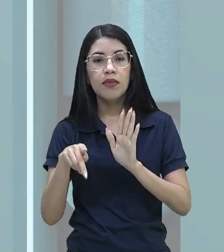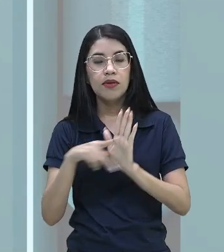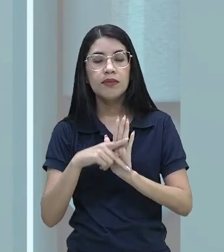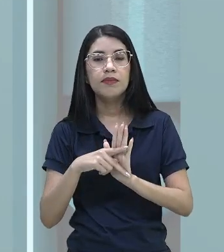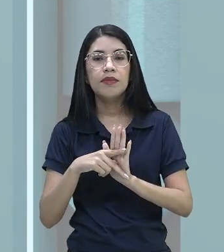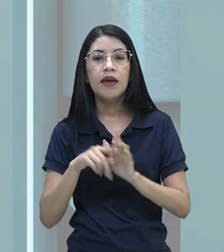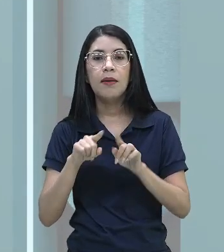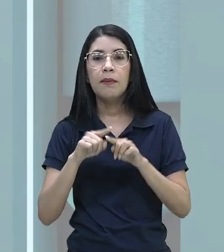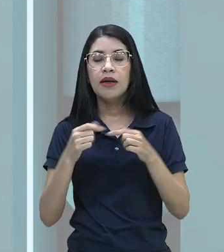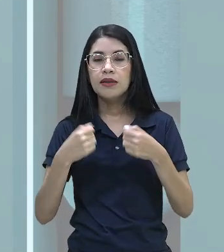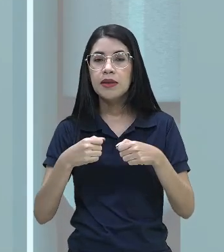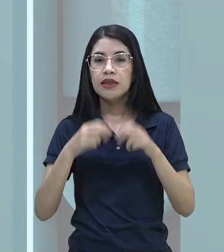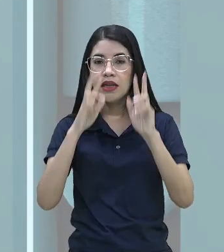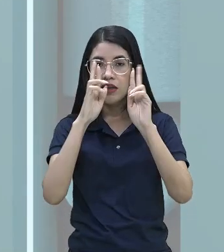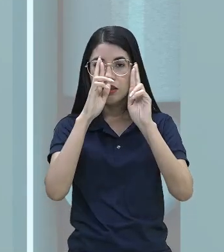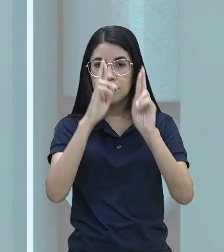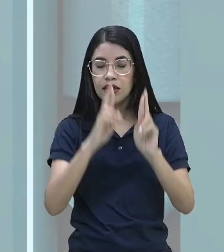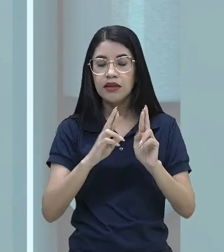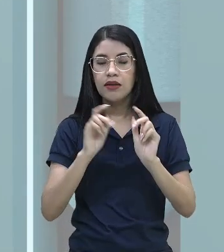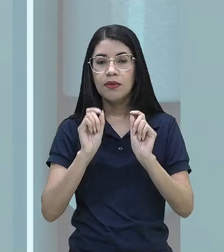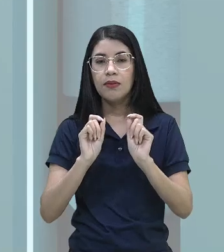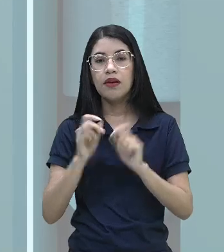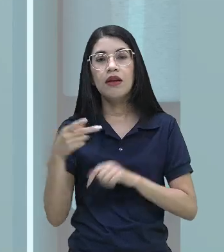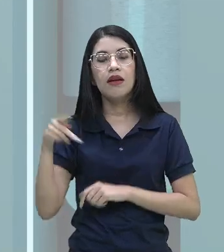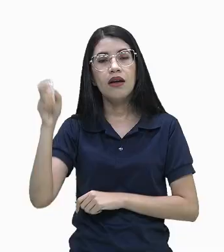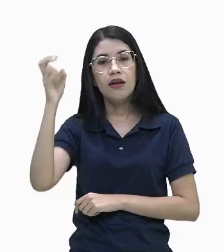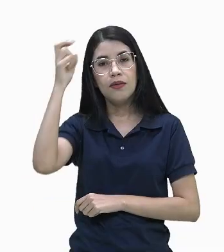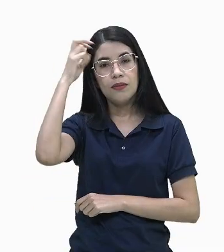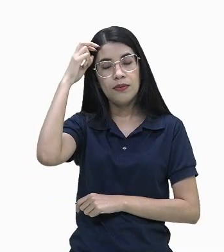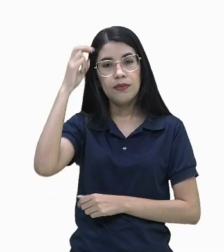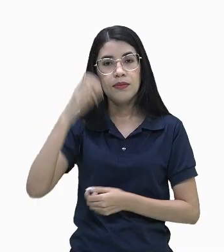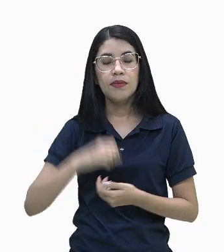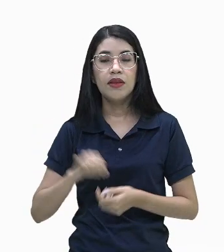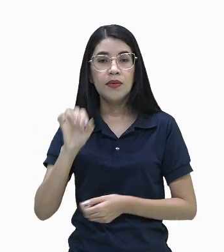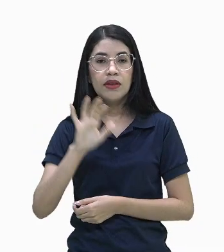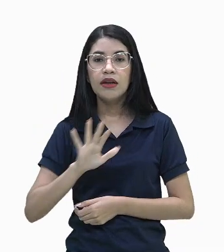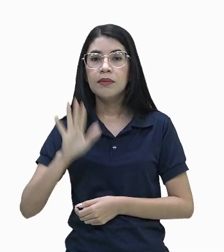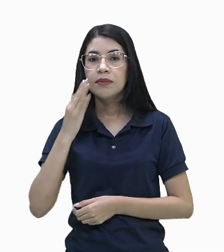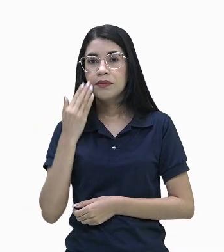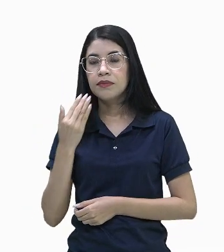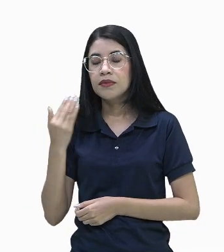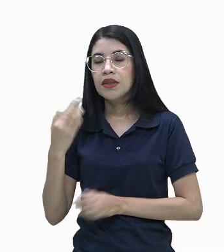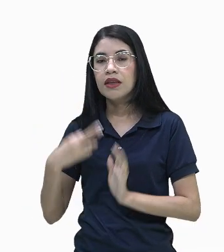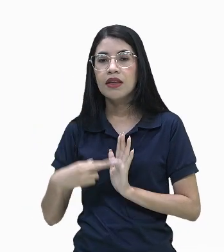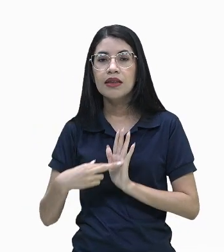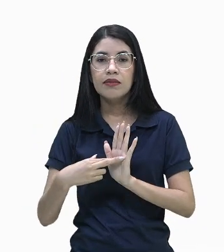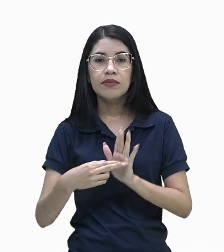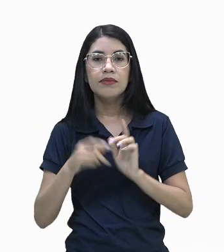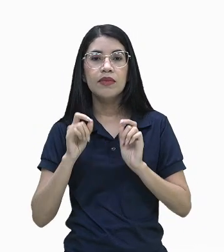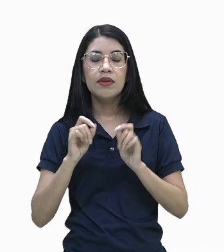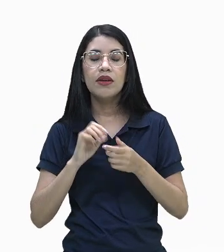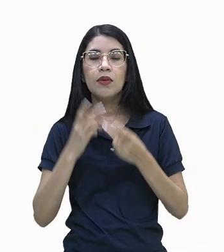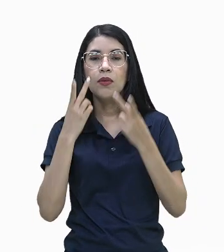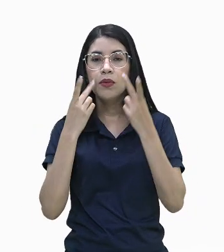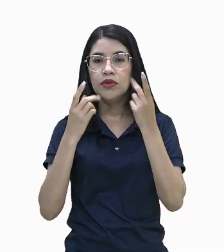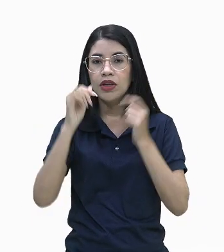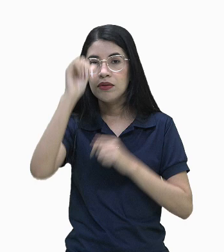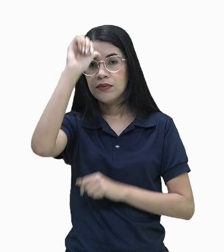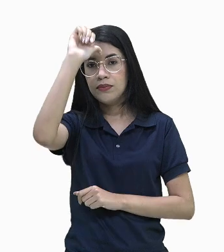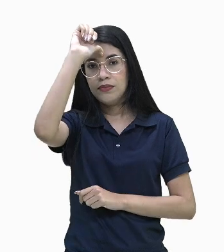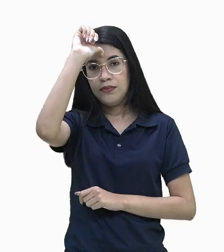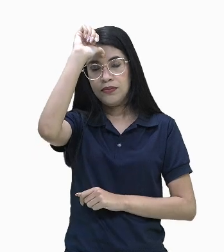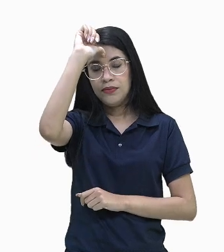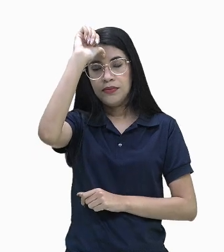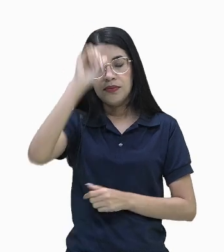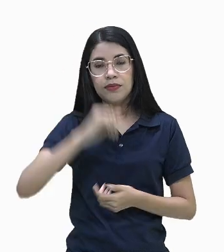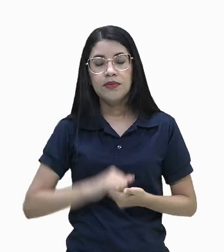Mas respeitando a cultura. Aqui eu trouxe uma imagem para vocês que representa esse teatro indiano, tá?